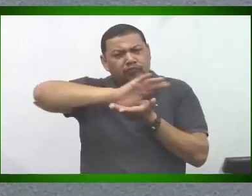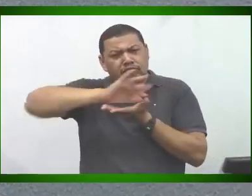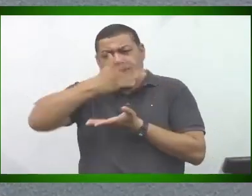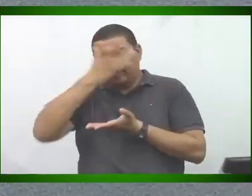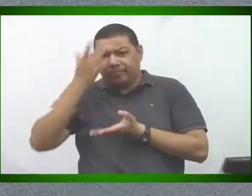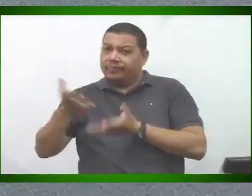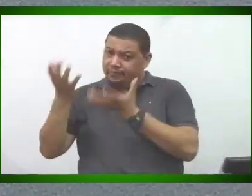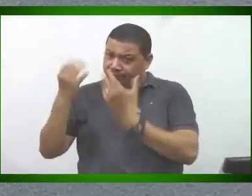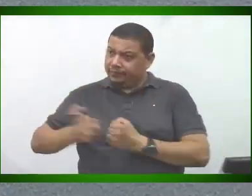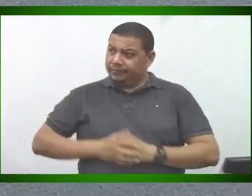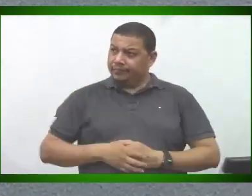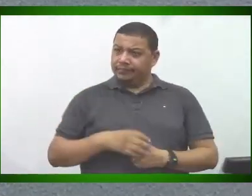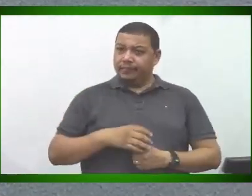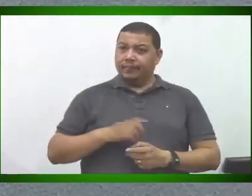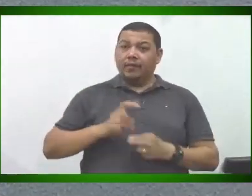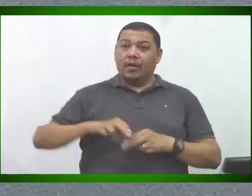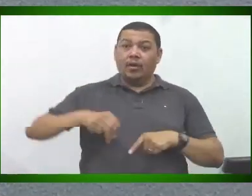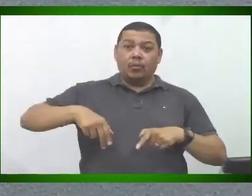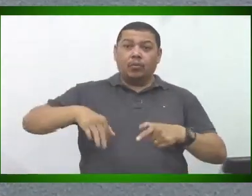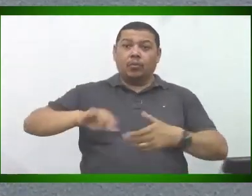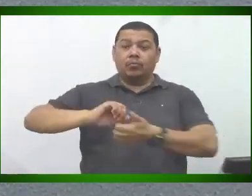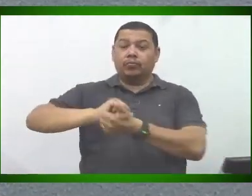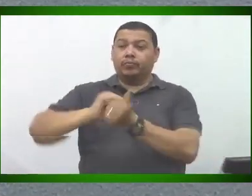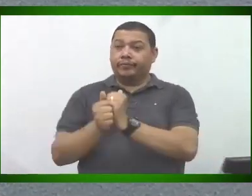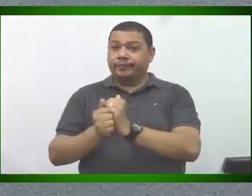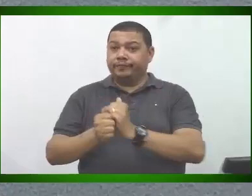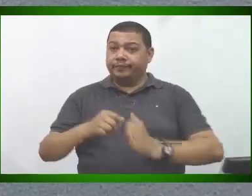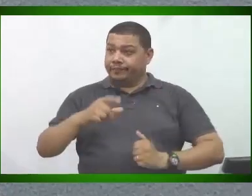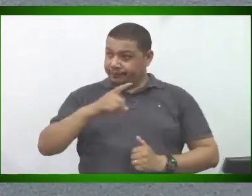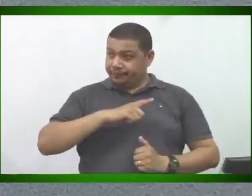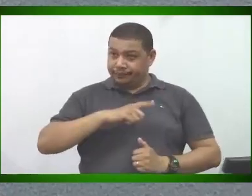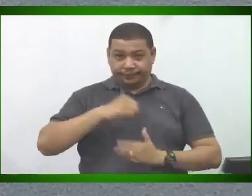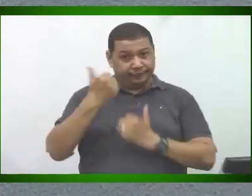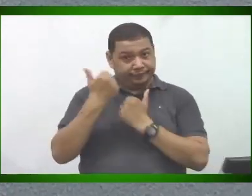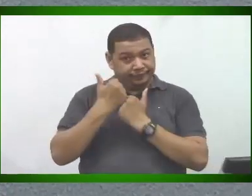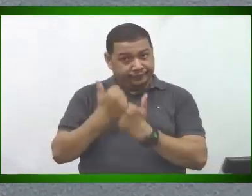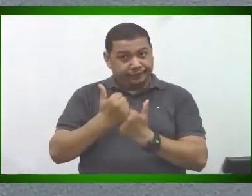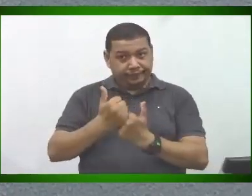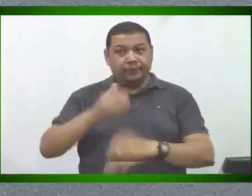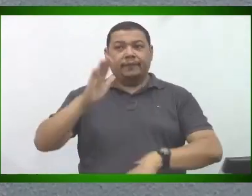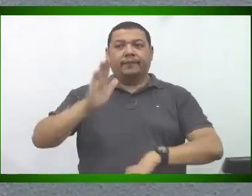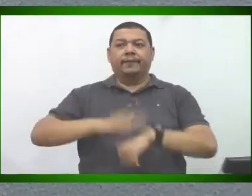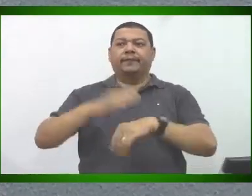ao qual é um esporte, vereador Capiche. Nós temos que apoiar mais também,